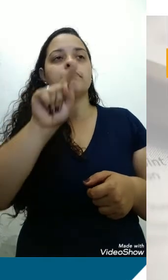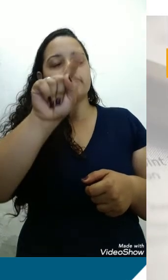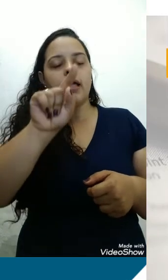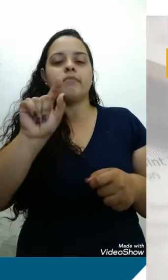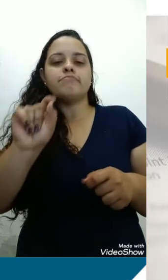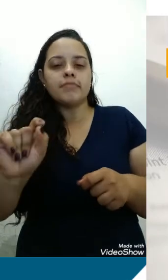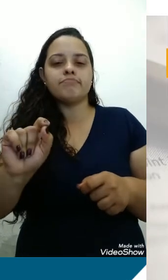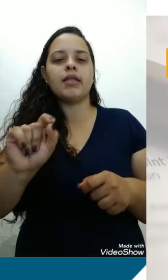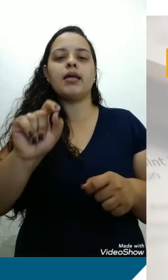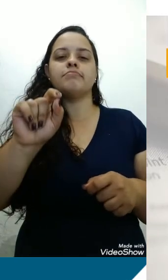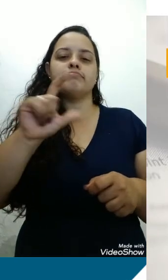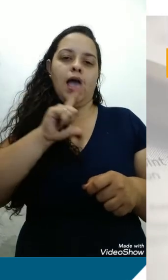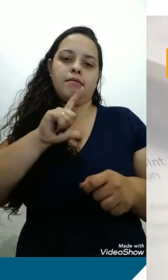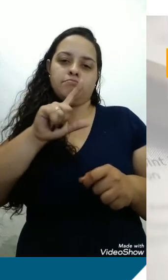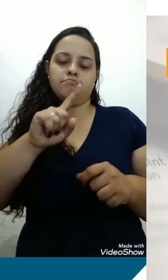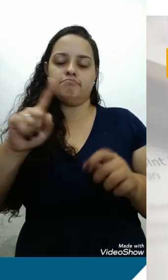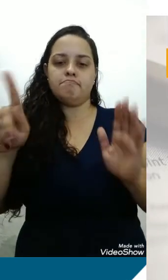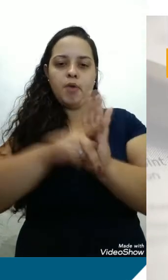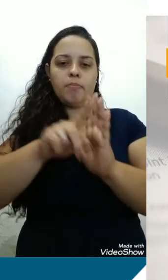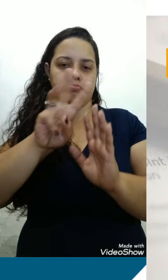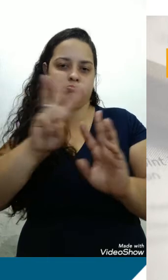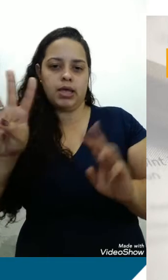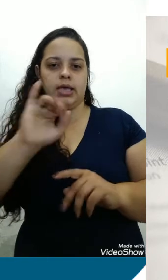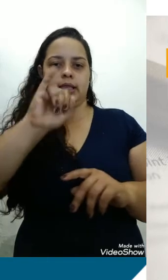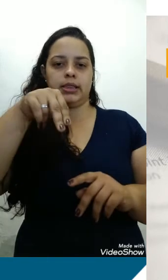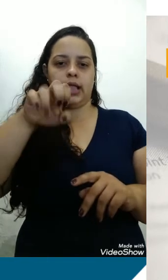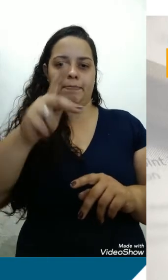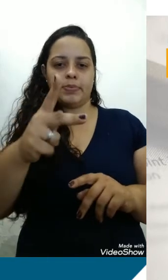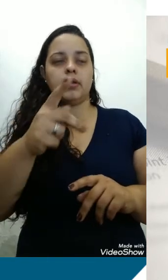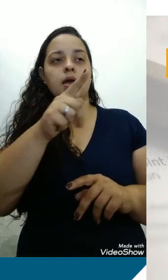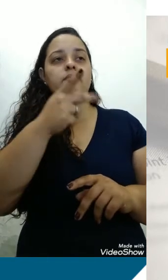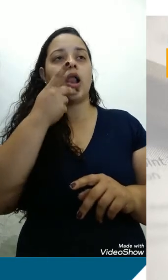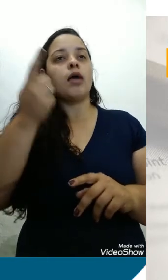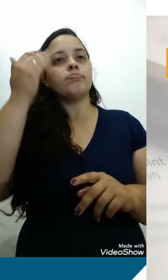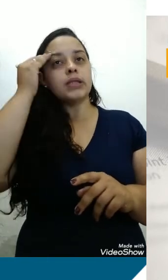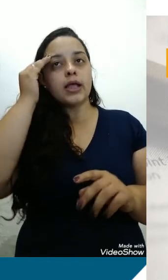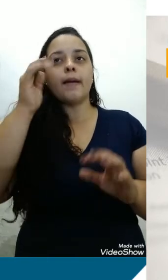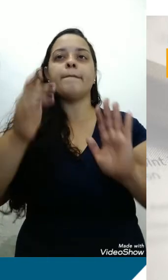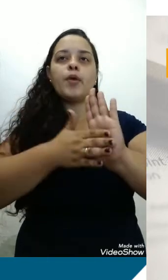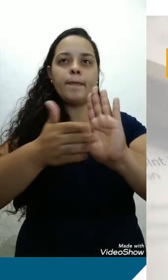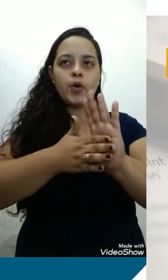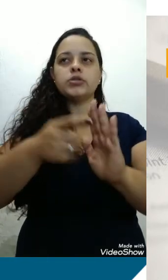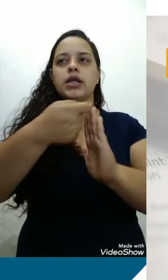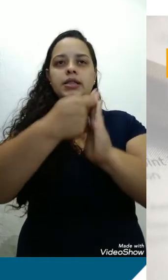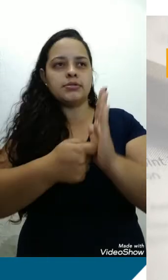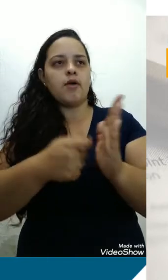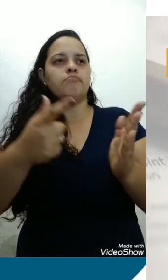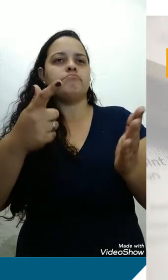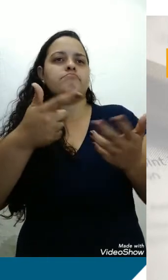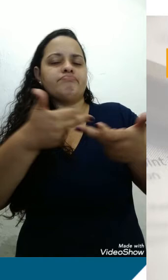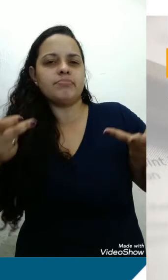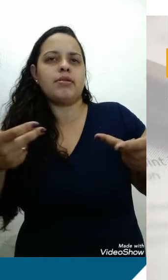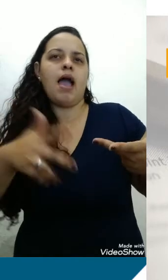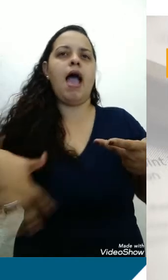A competência 2, segundo o INEP, é definida da seguinte forma: compreender a proposta de redação e aplicar conceitos das várias